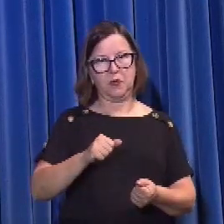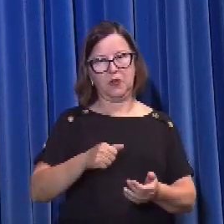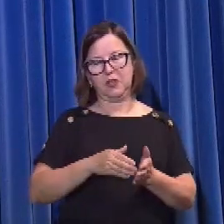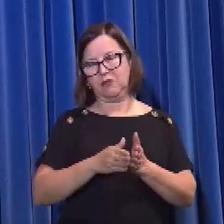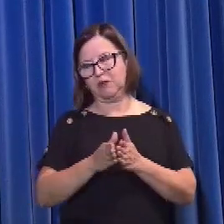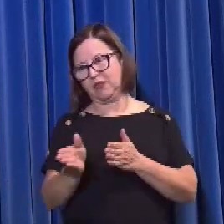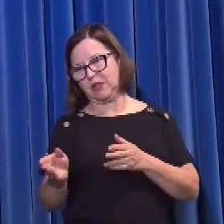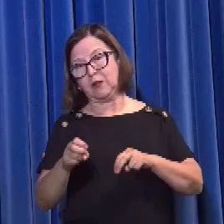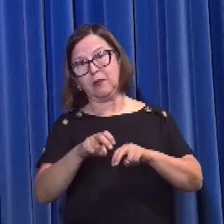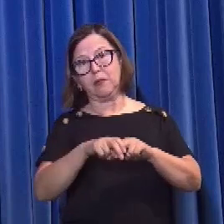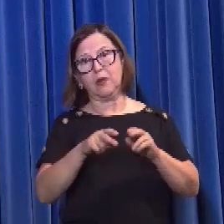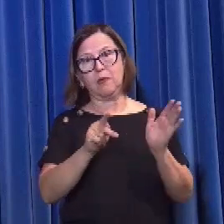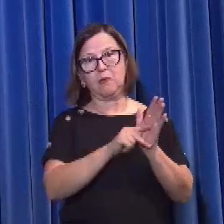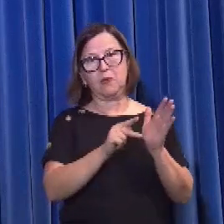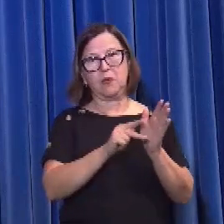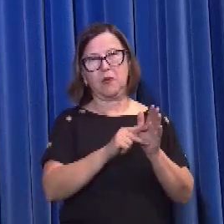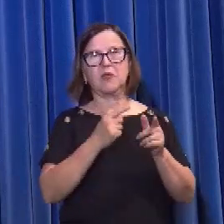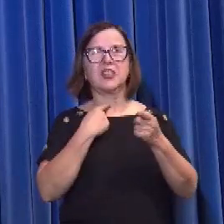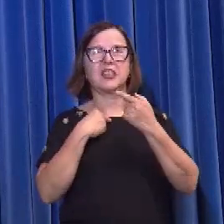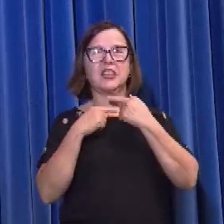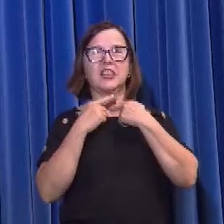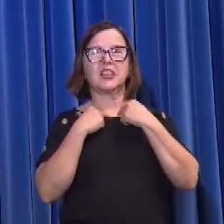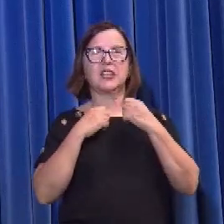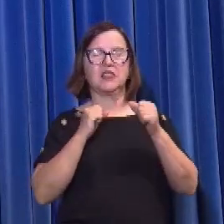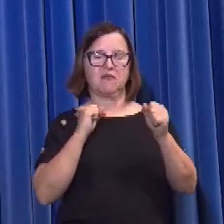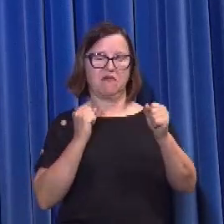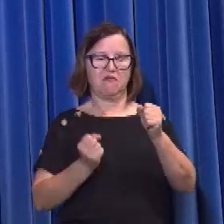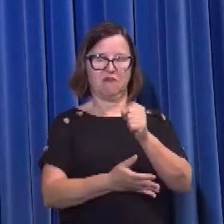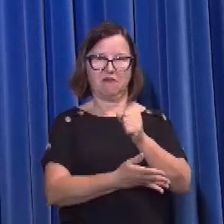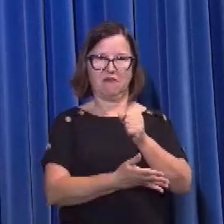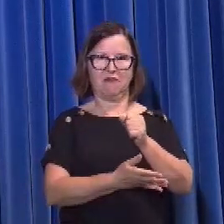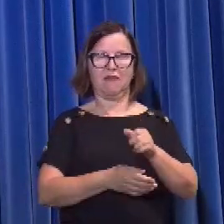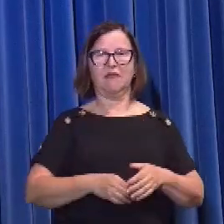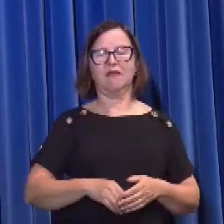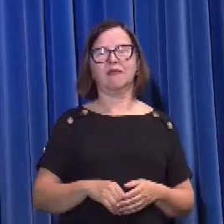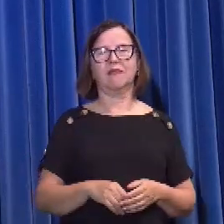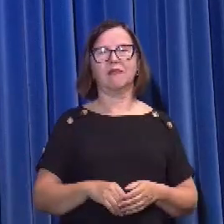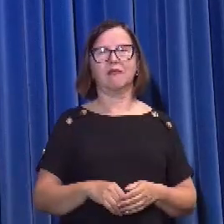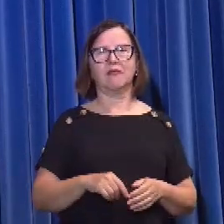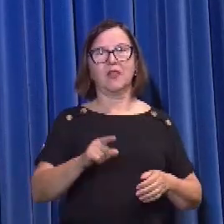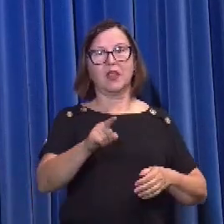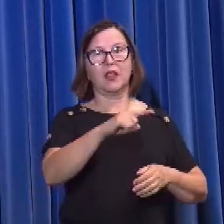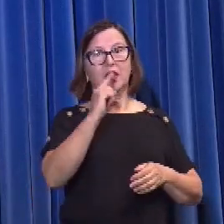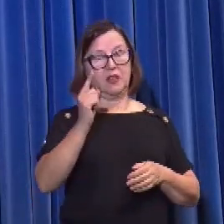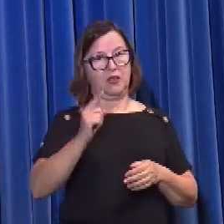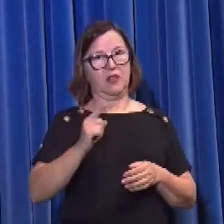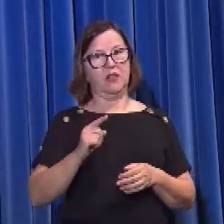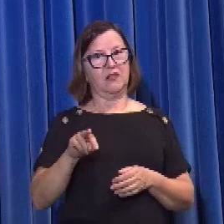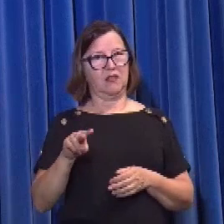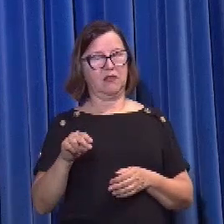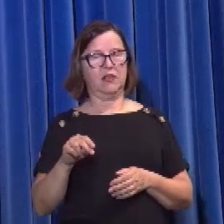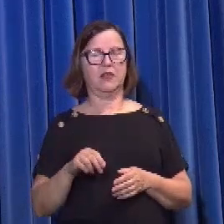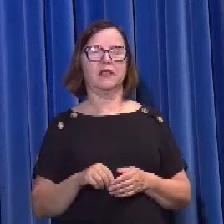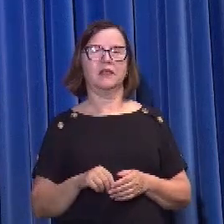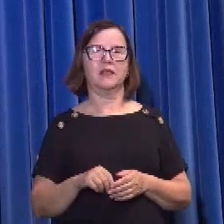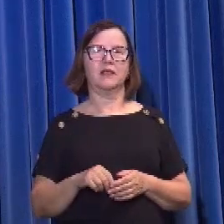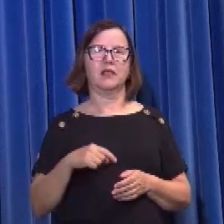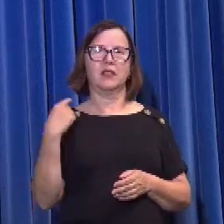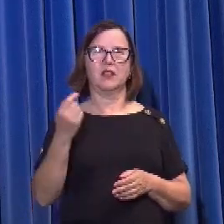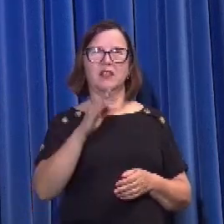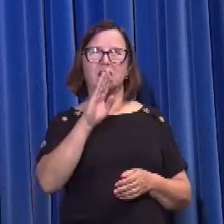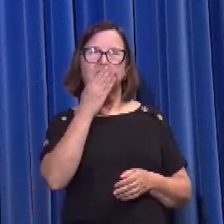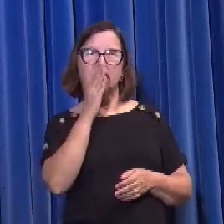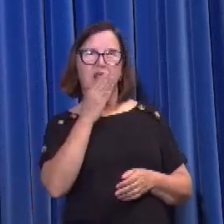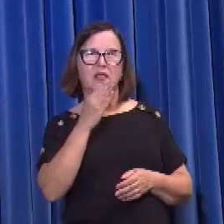próprios desejos corruptos. E nós somos assim mesmo. Nós nos iludimos